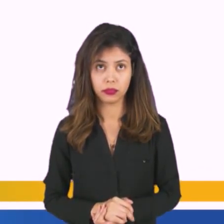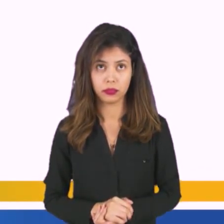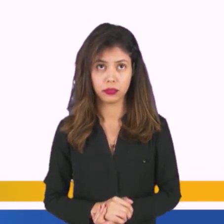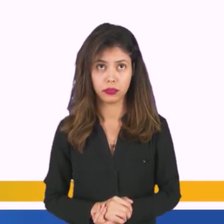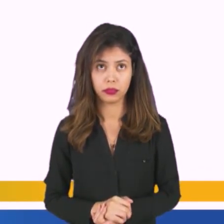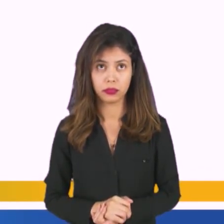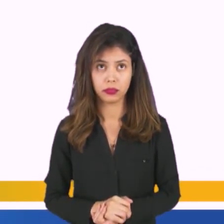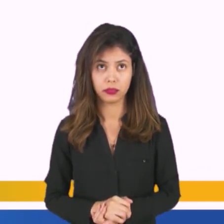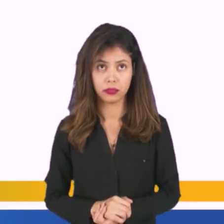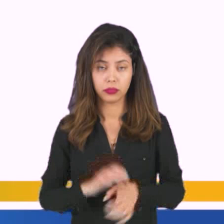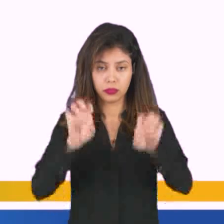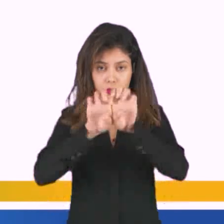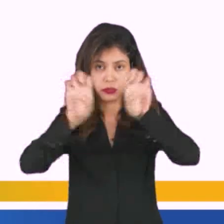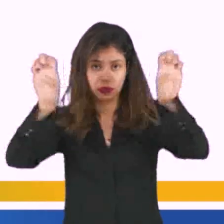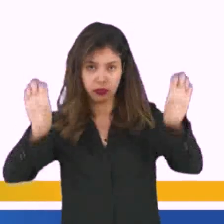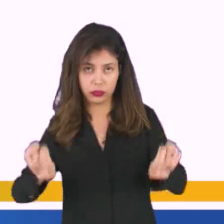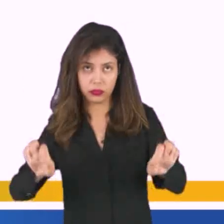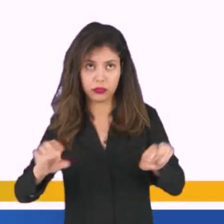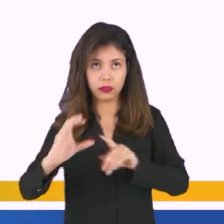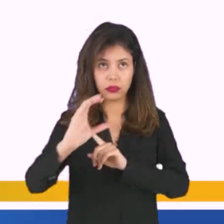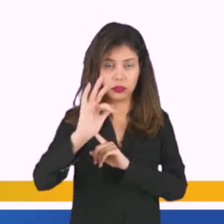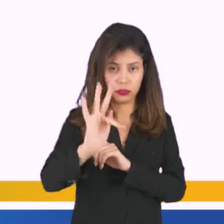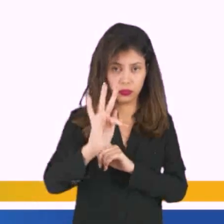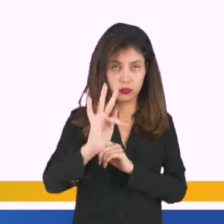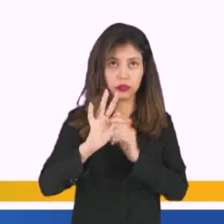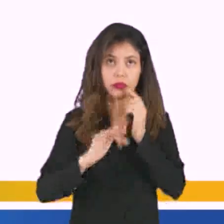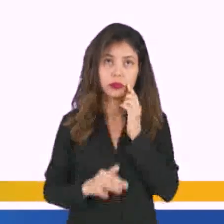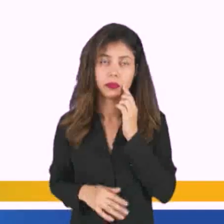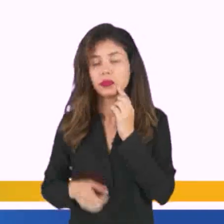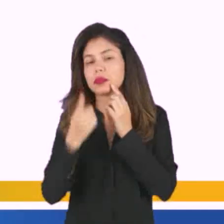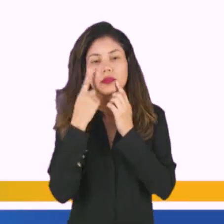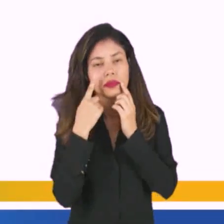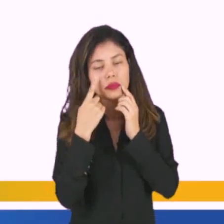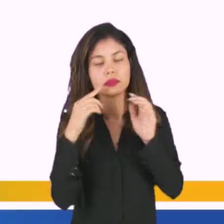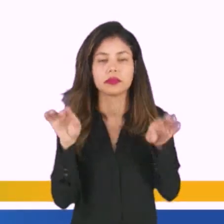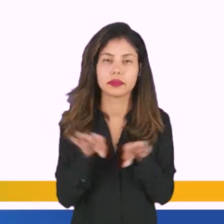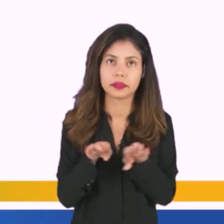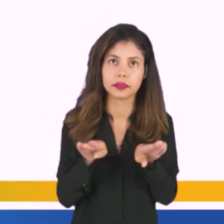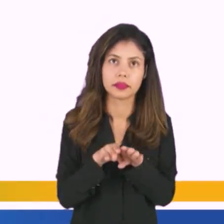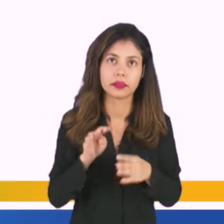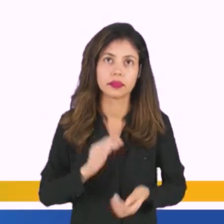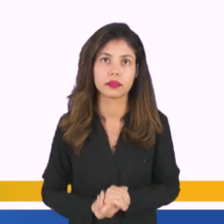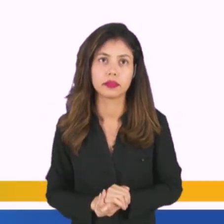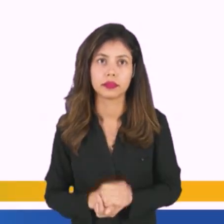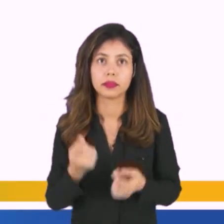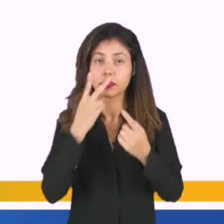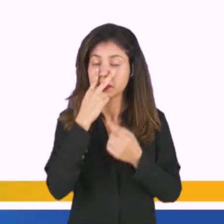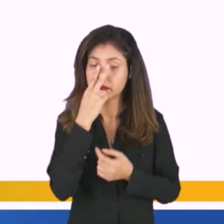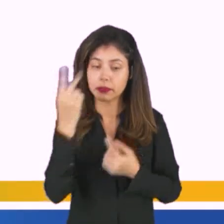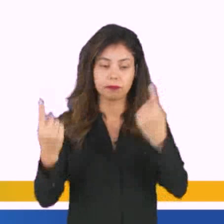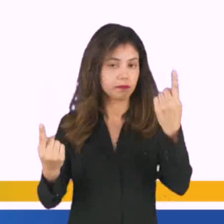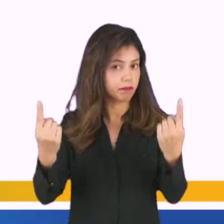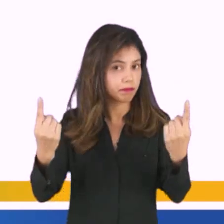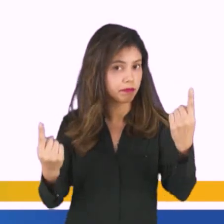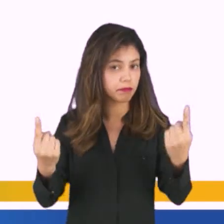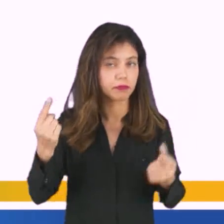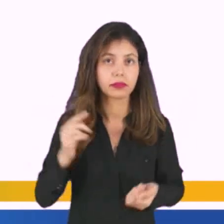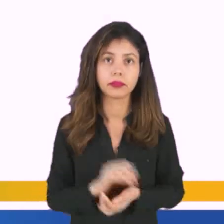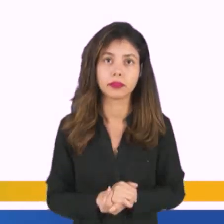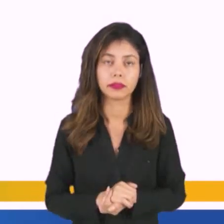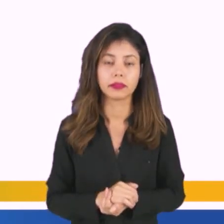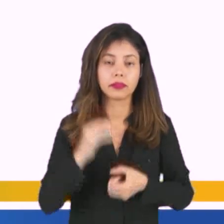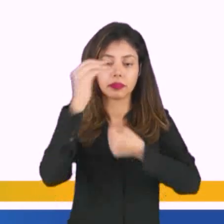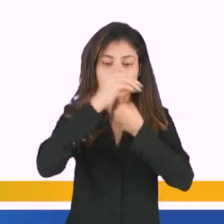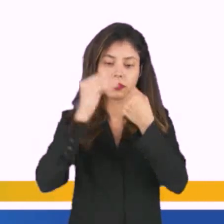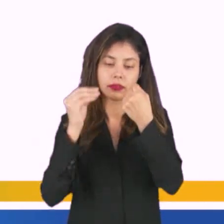Nas estruturas da letra F, você observa também que existe a semelhança na fórmula molecular,